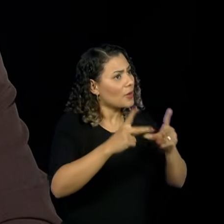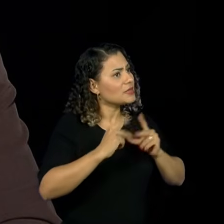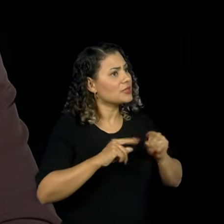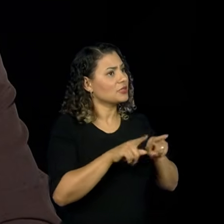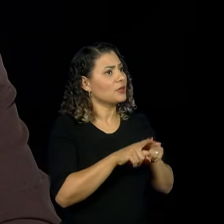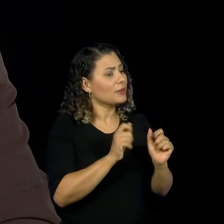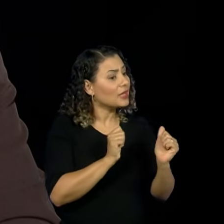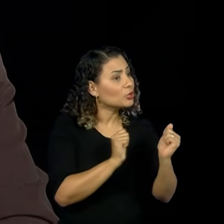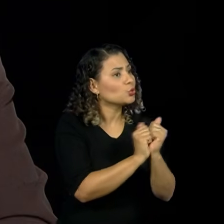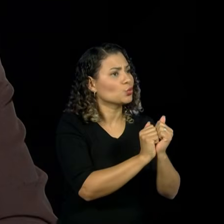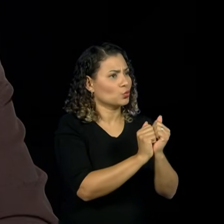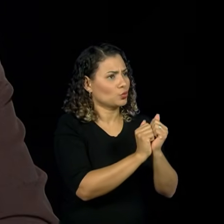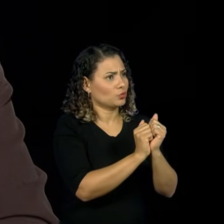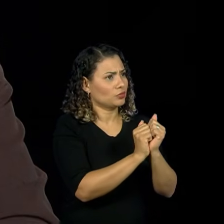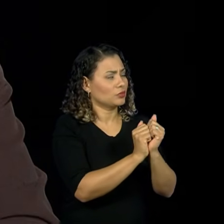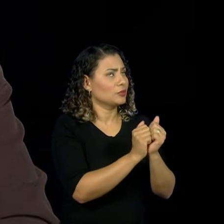é?